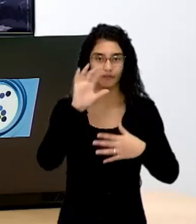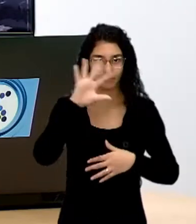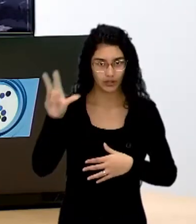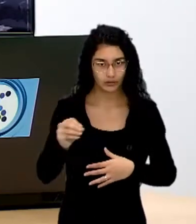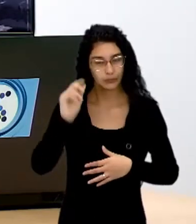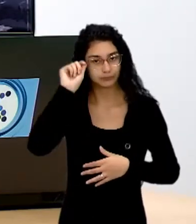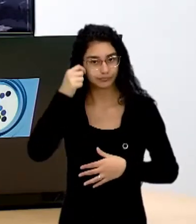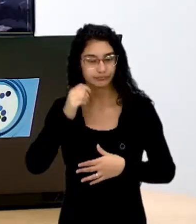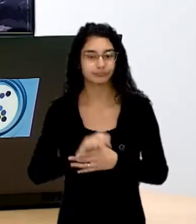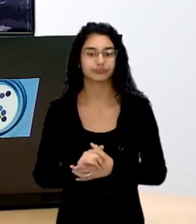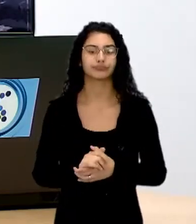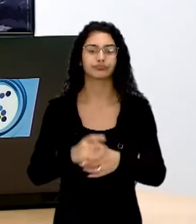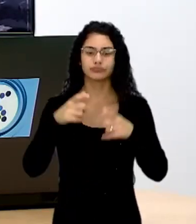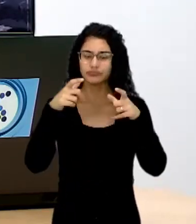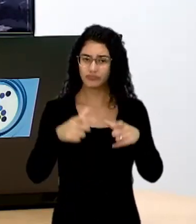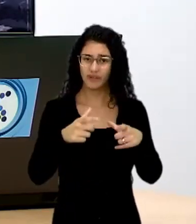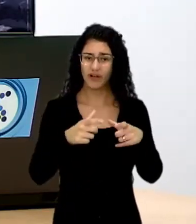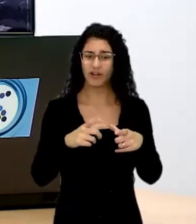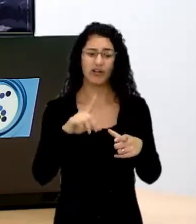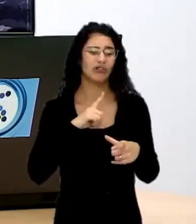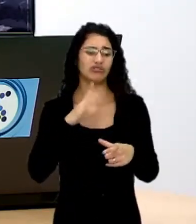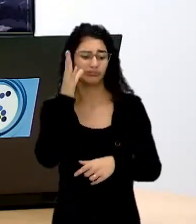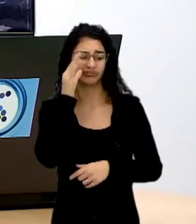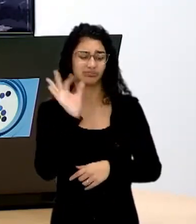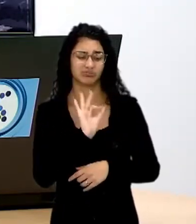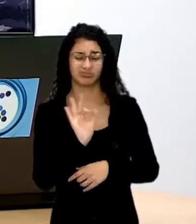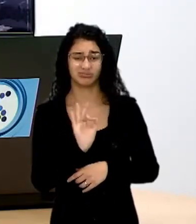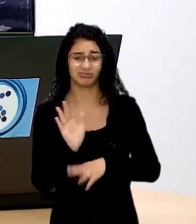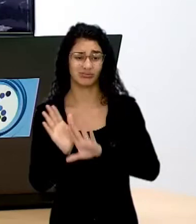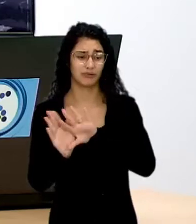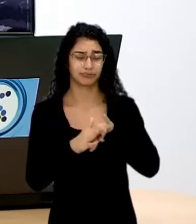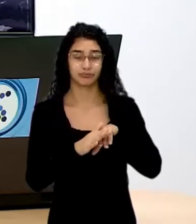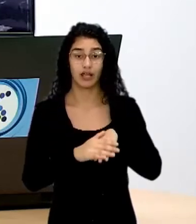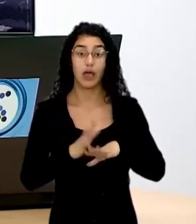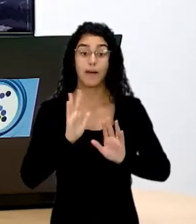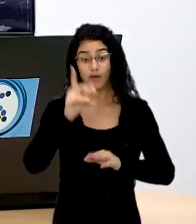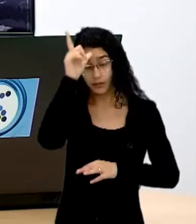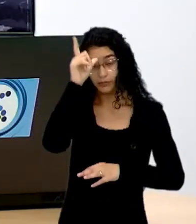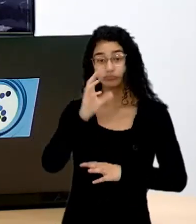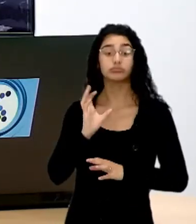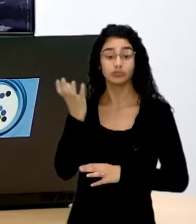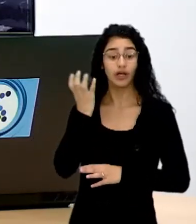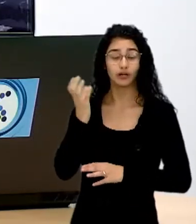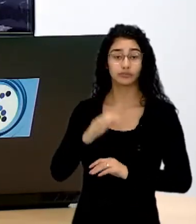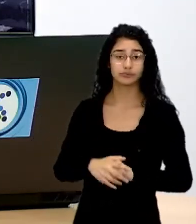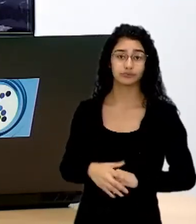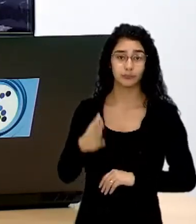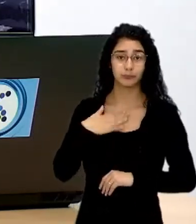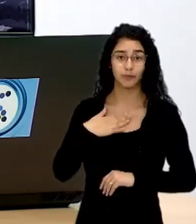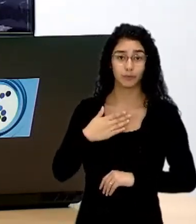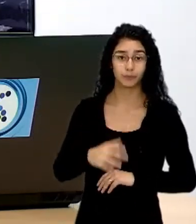região que o Império Britânico não tinha tanto interesse e o Império Alemão falou, é meu, passa para cá. E